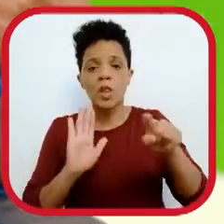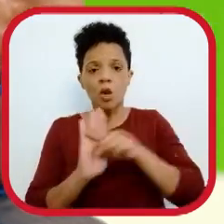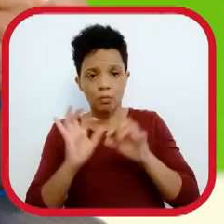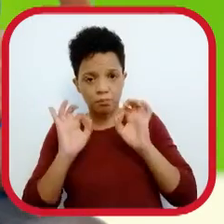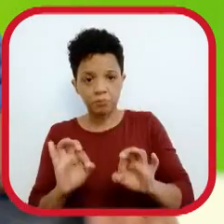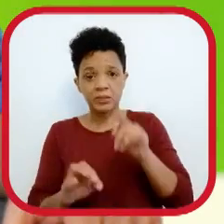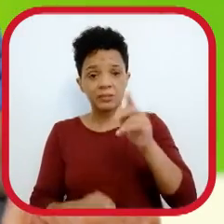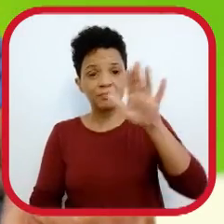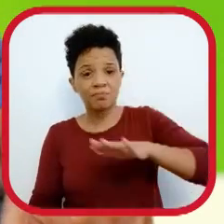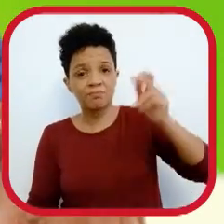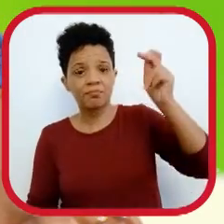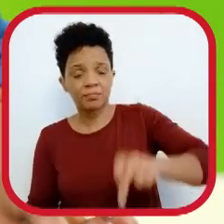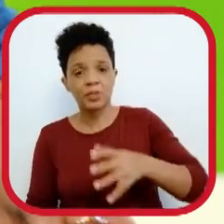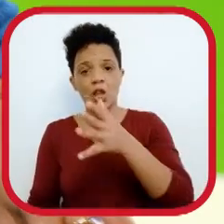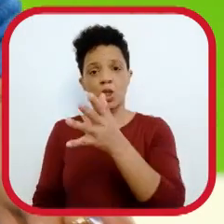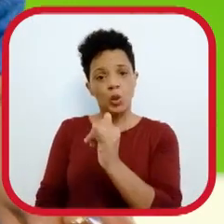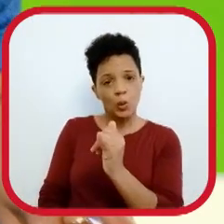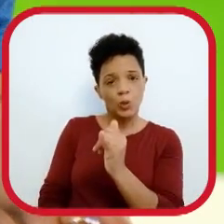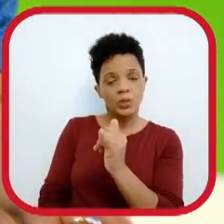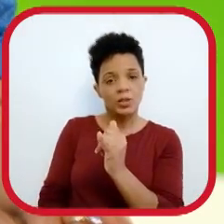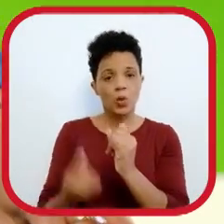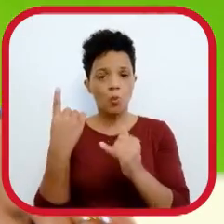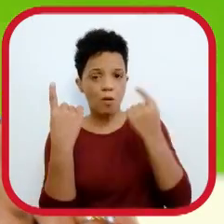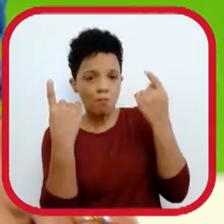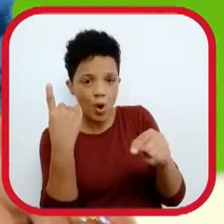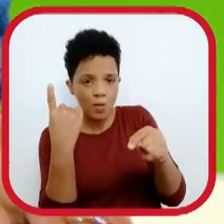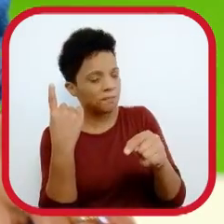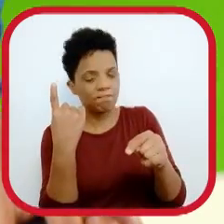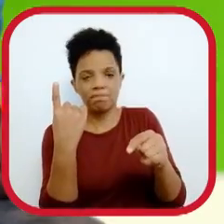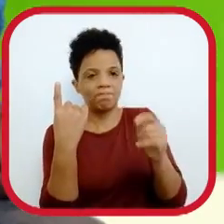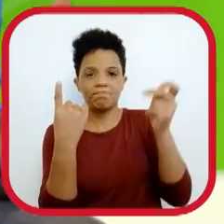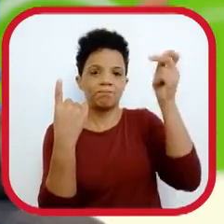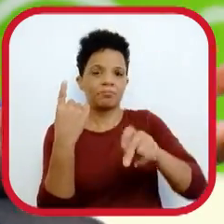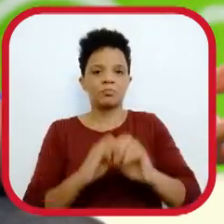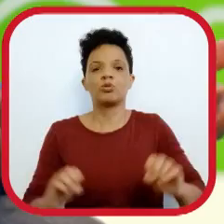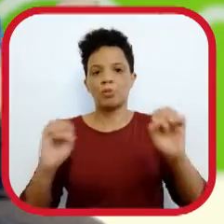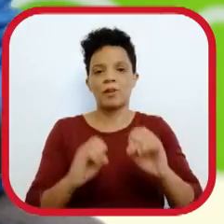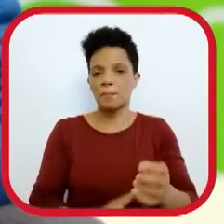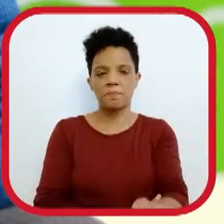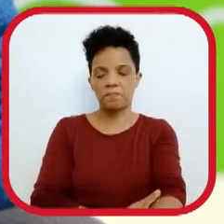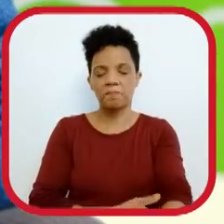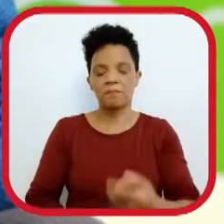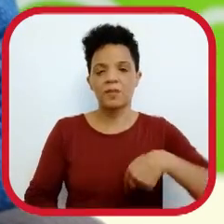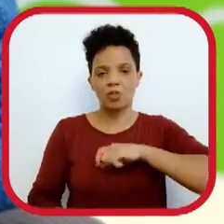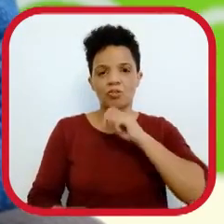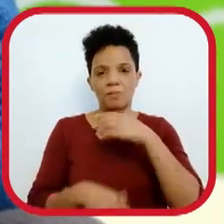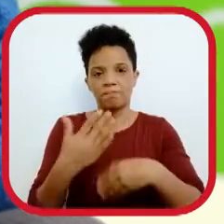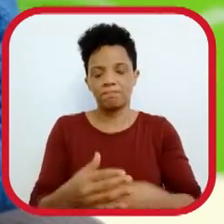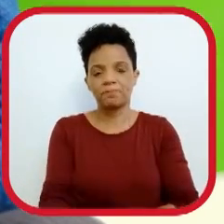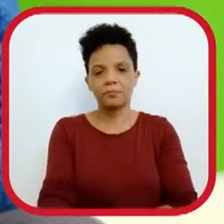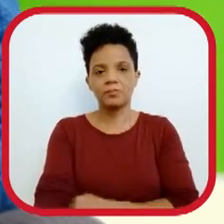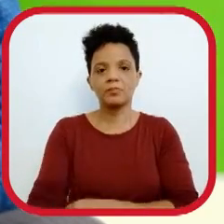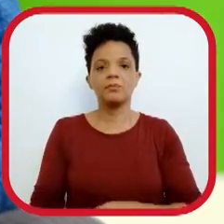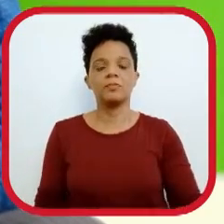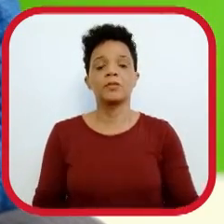tivéssemos garantido essa norma, fenómeno do 12 só uma, já não teria existido. Portanto,